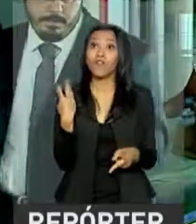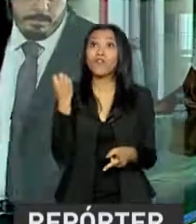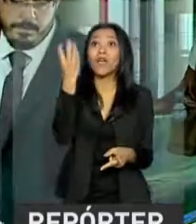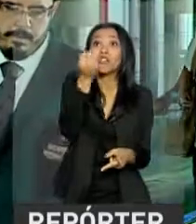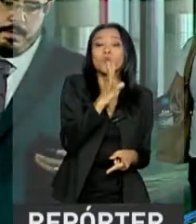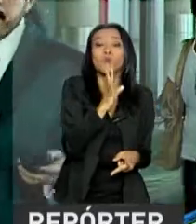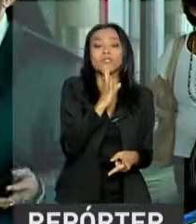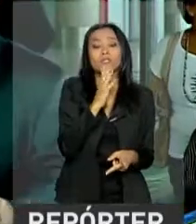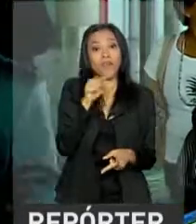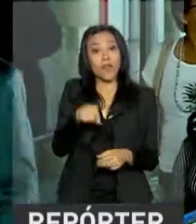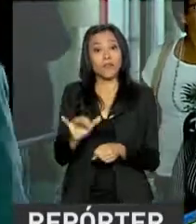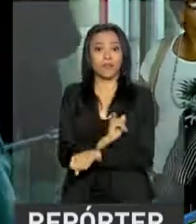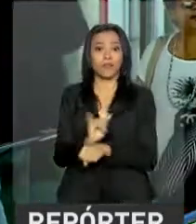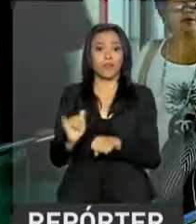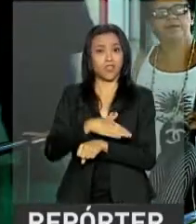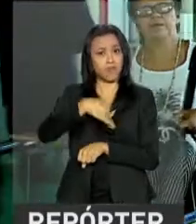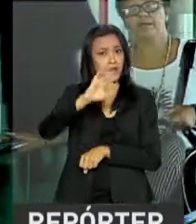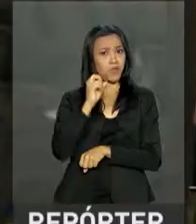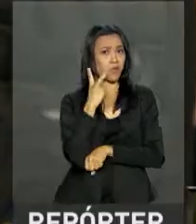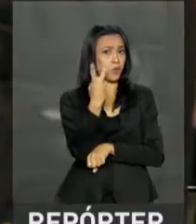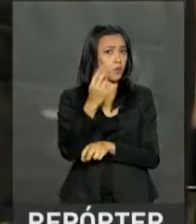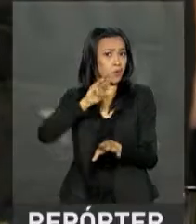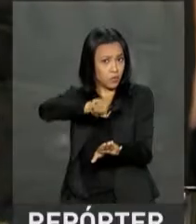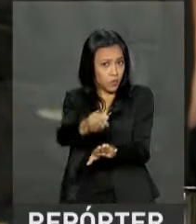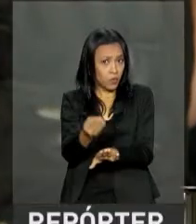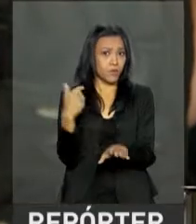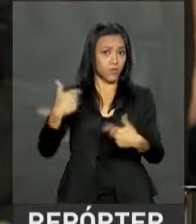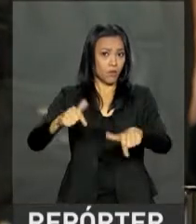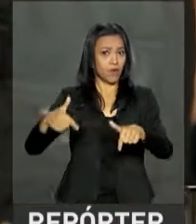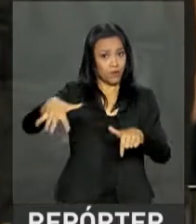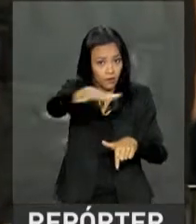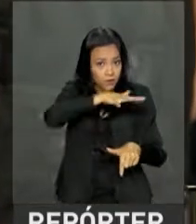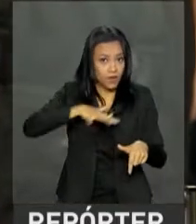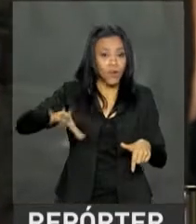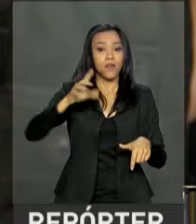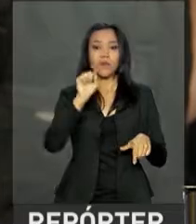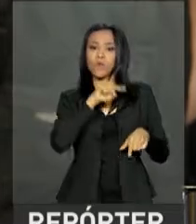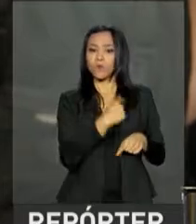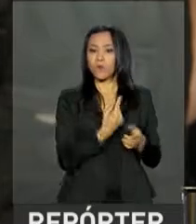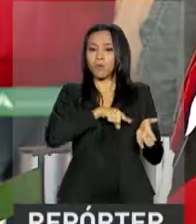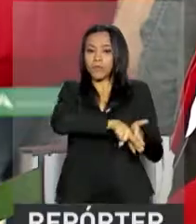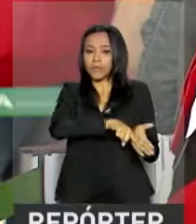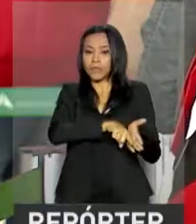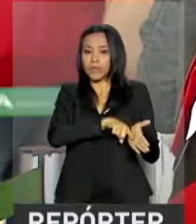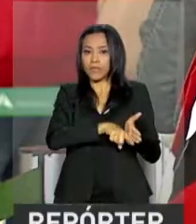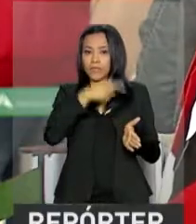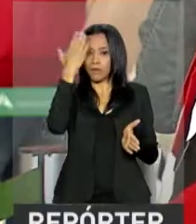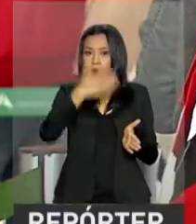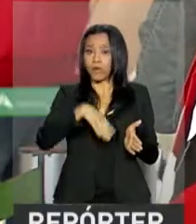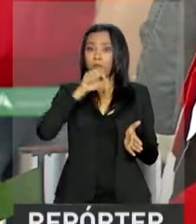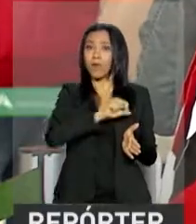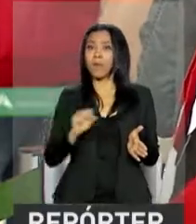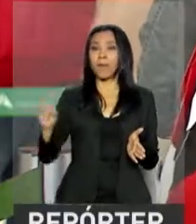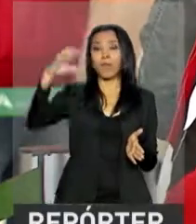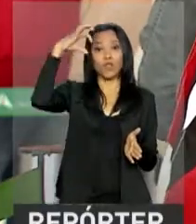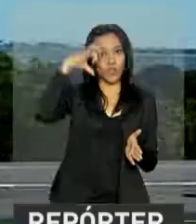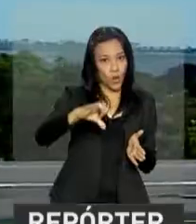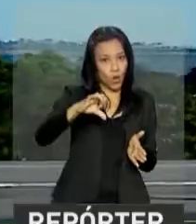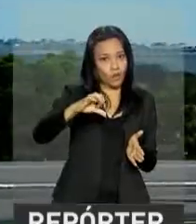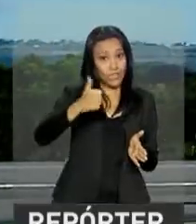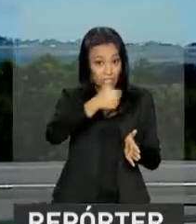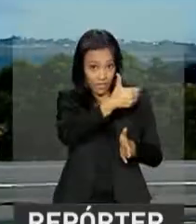de 2 milhões de empregos no setor. Uma pesquisa feita pela pasta mostra que 9 em cada 10